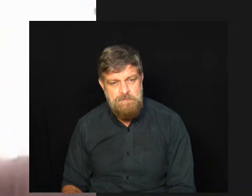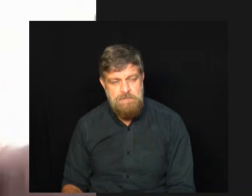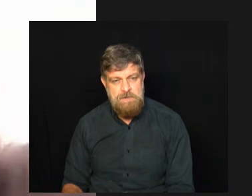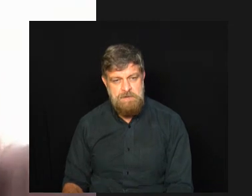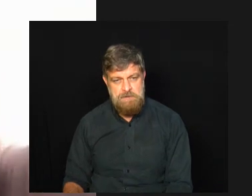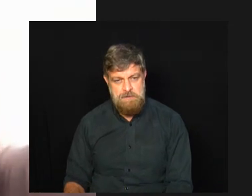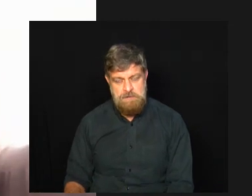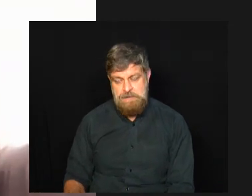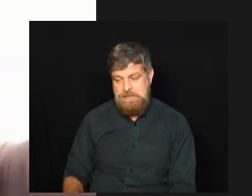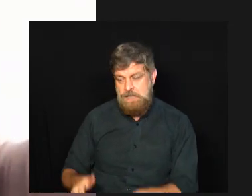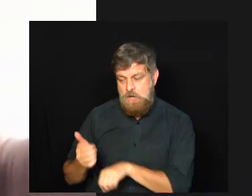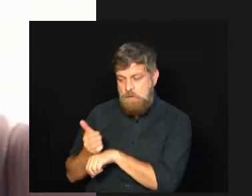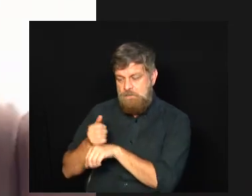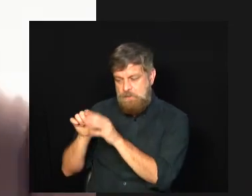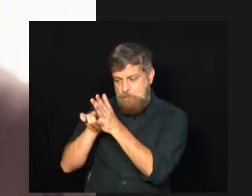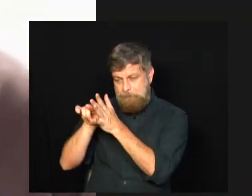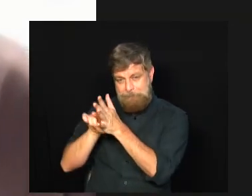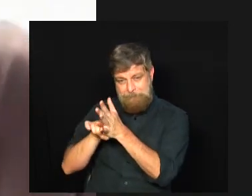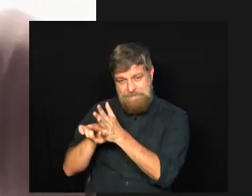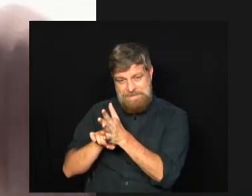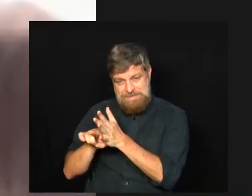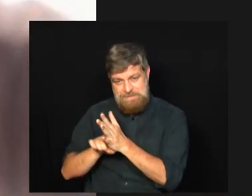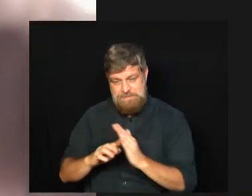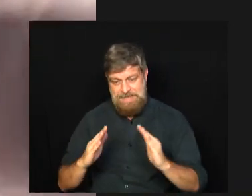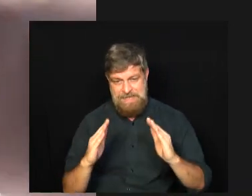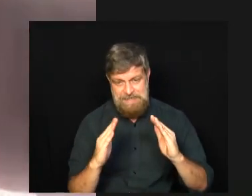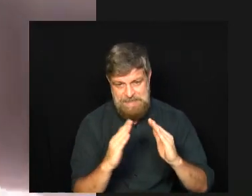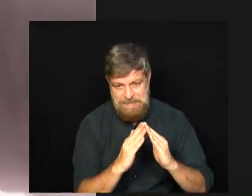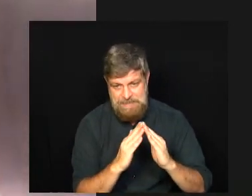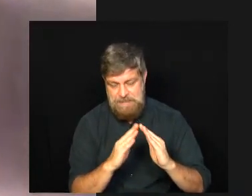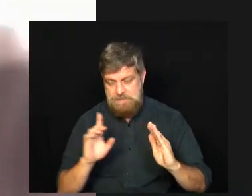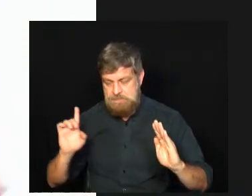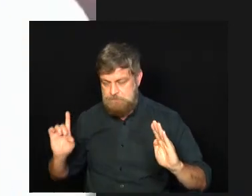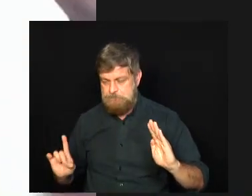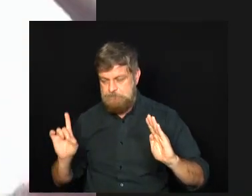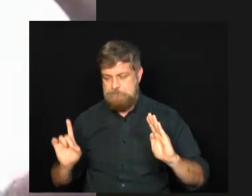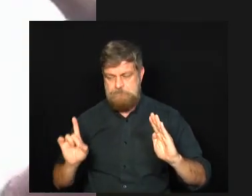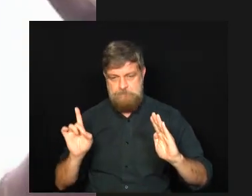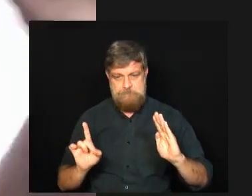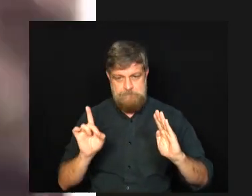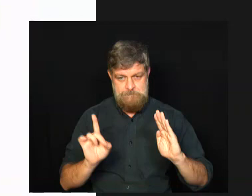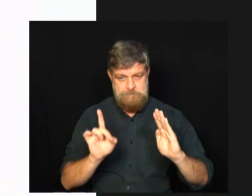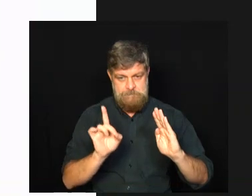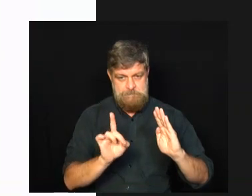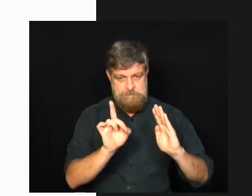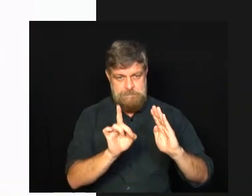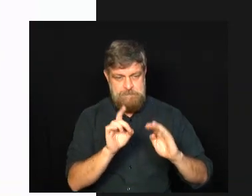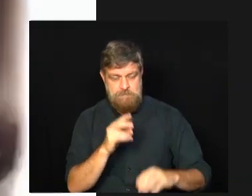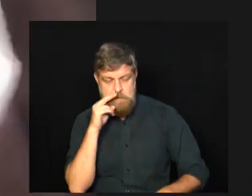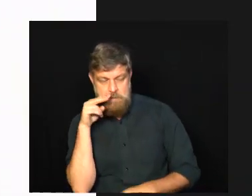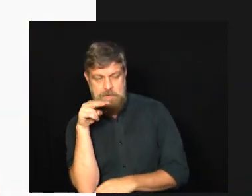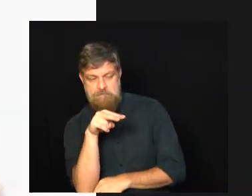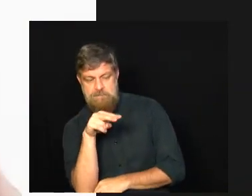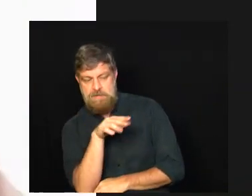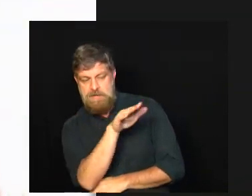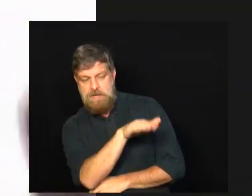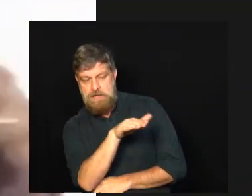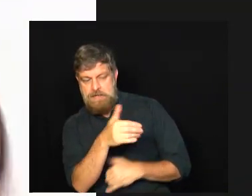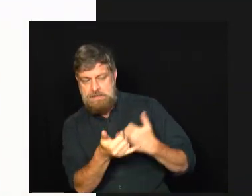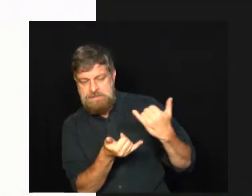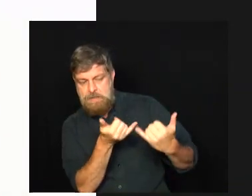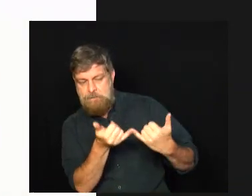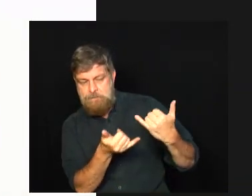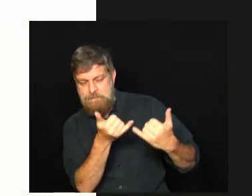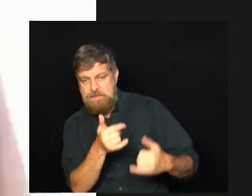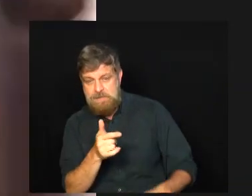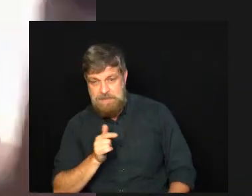nossos pesquisadores iam até essas ruas e em frente a essas casas, para ver se as crianças brincavam,